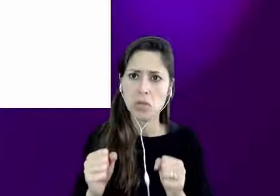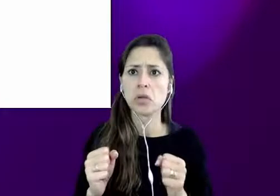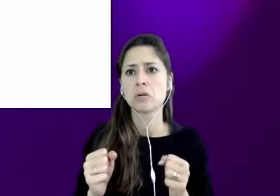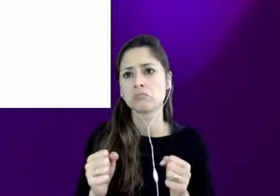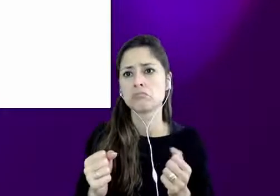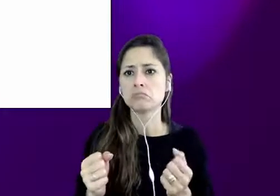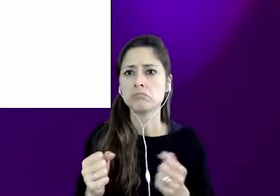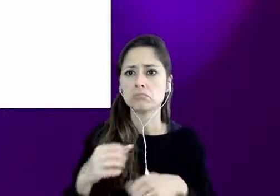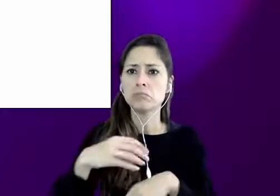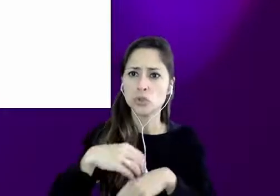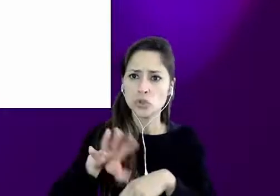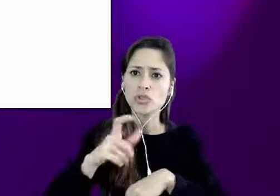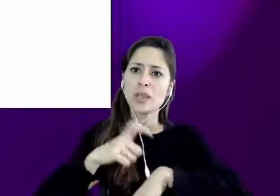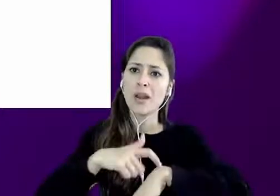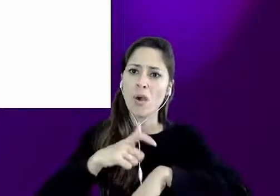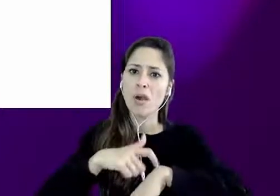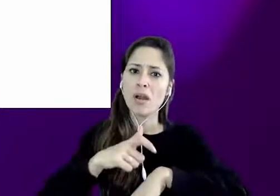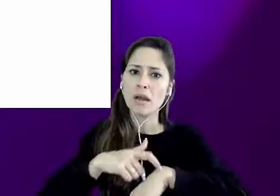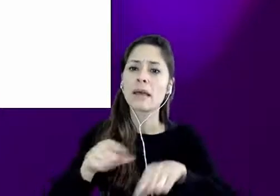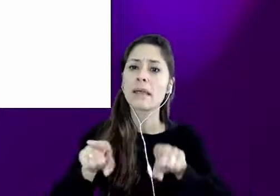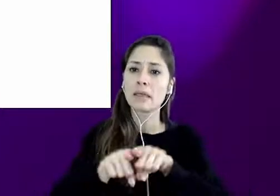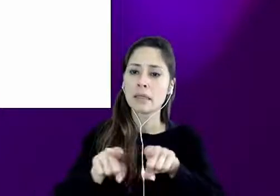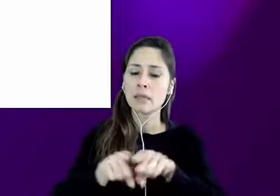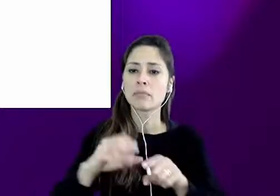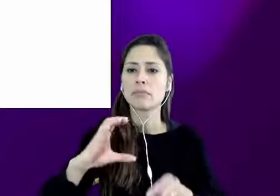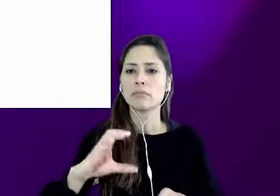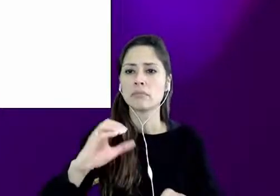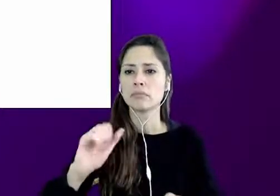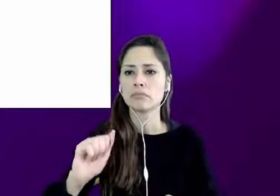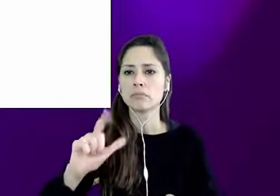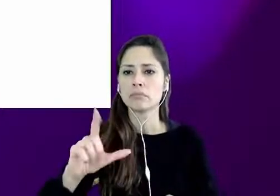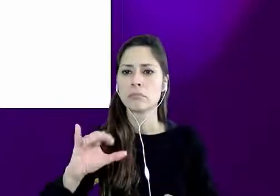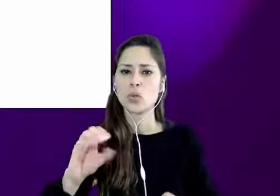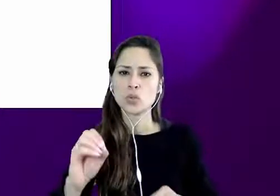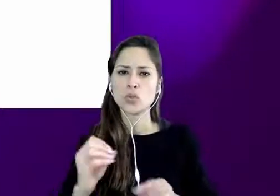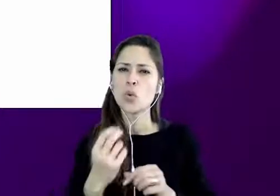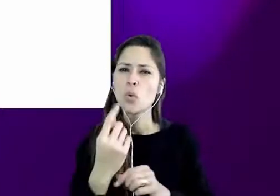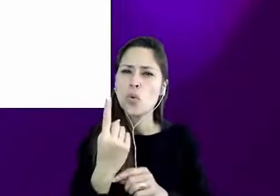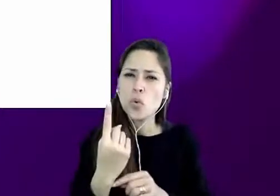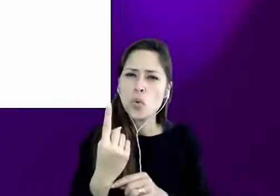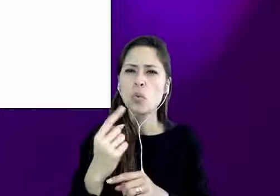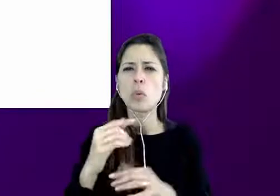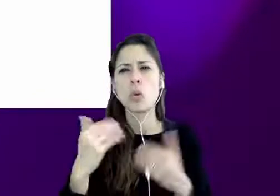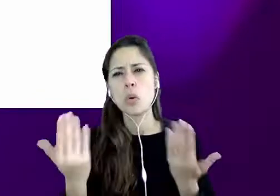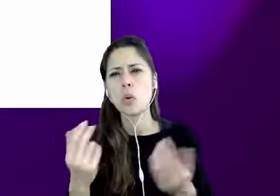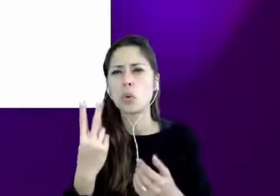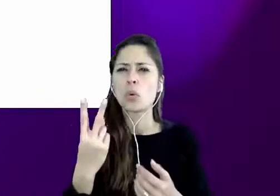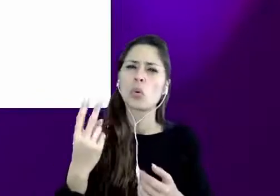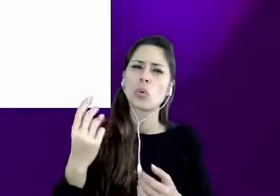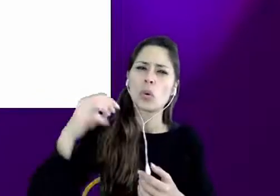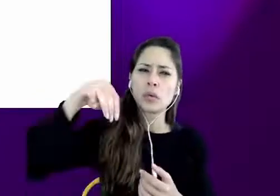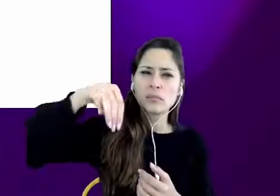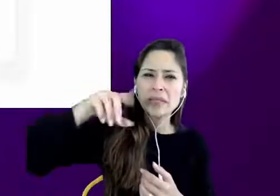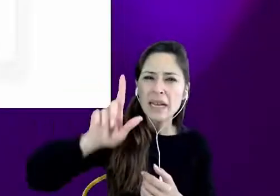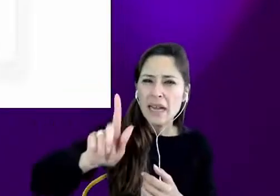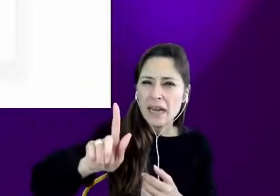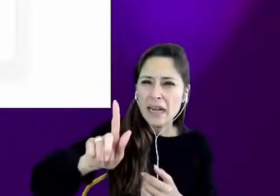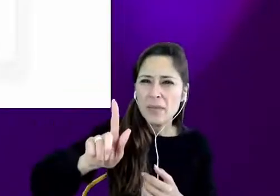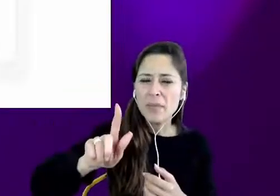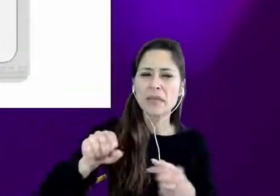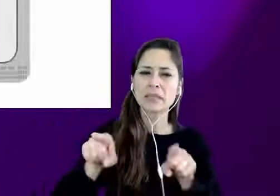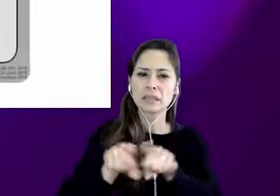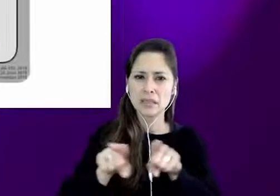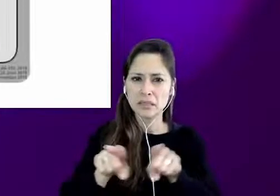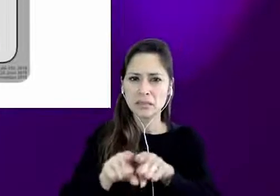esse horário, e o do cálcio de 1 a 2 gramas no início do mesmo momento até a época do